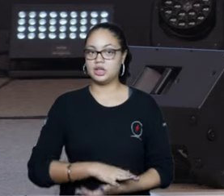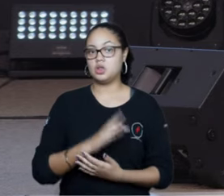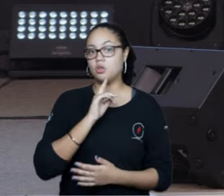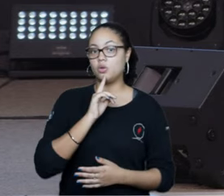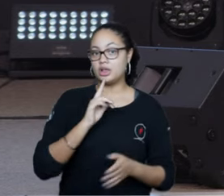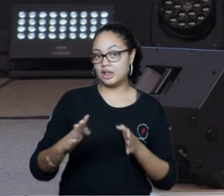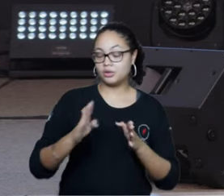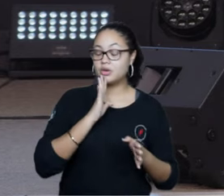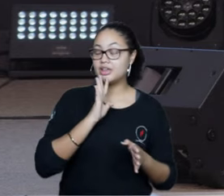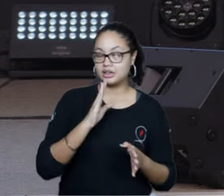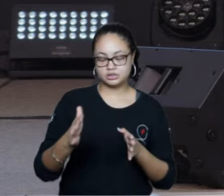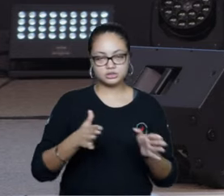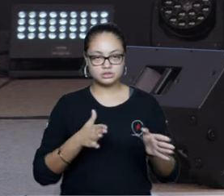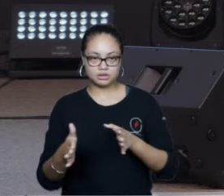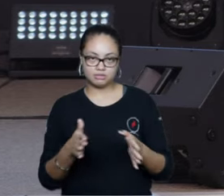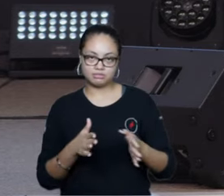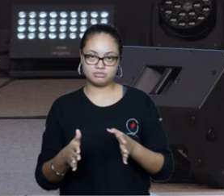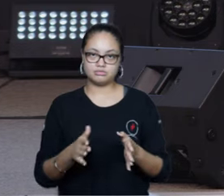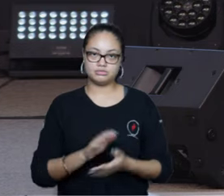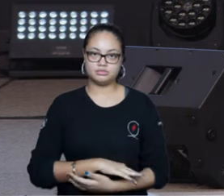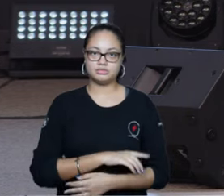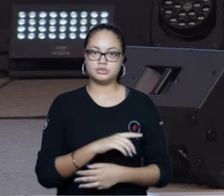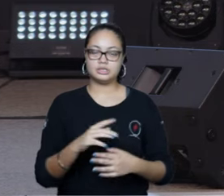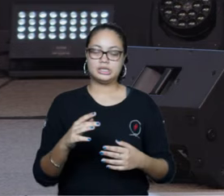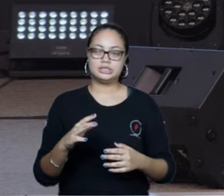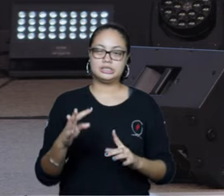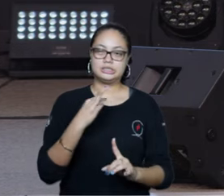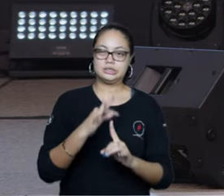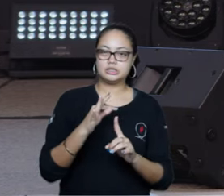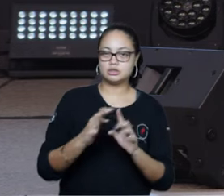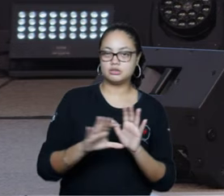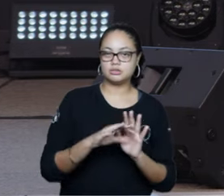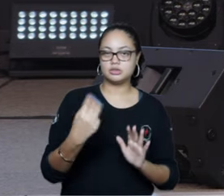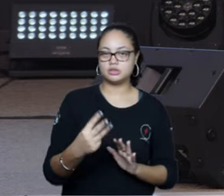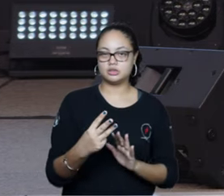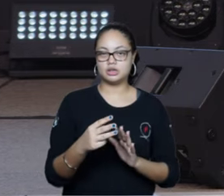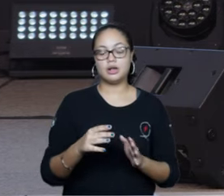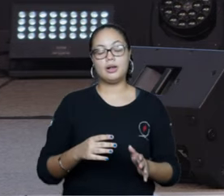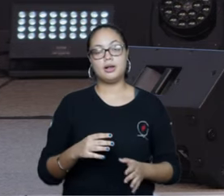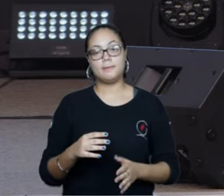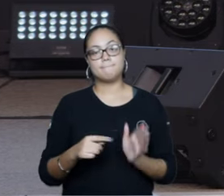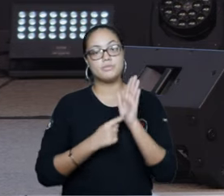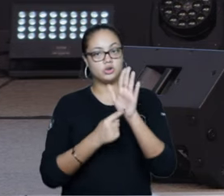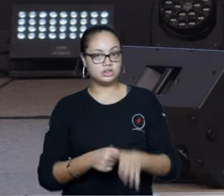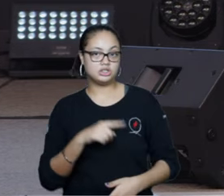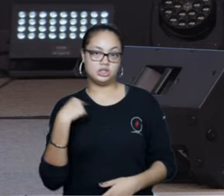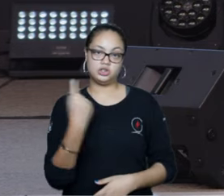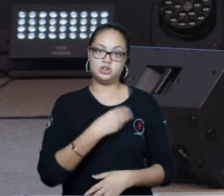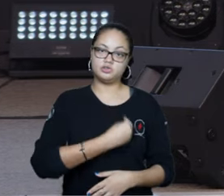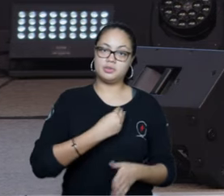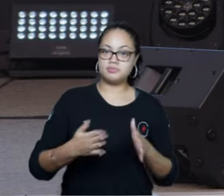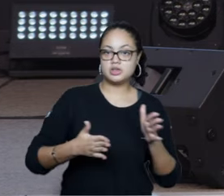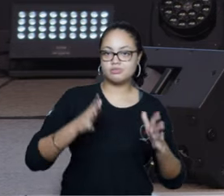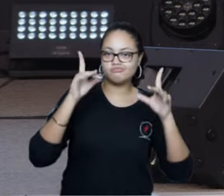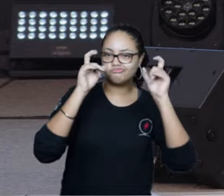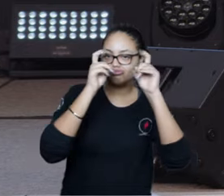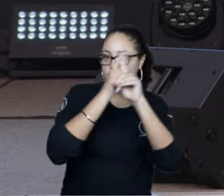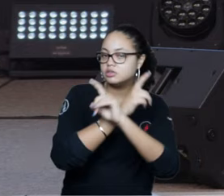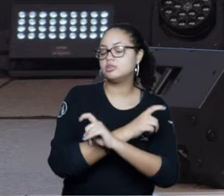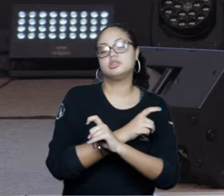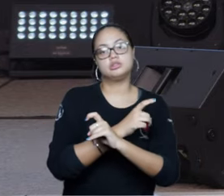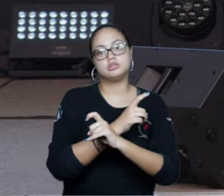tempo meu irmão segundo a Timóteo Capítulo 3 eles estão vendo o tempo difíceis a coisa